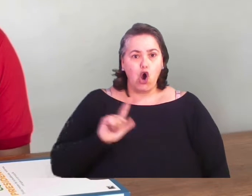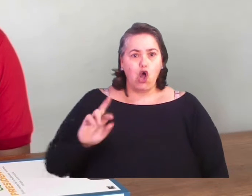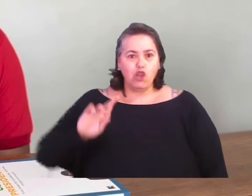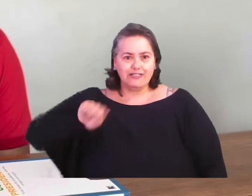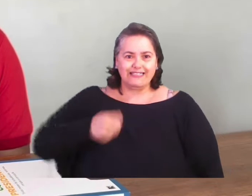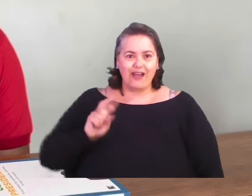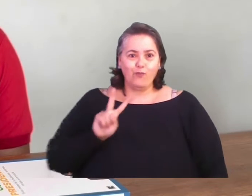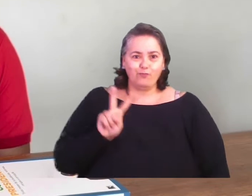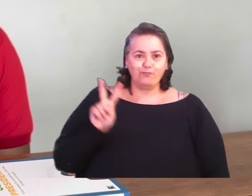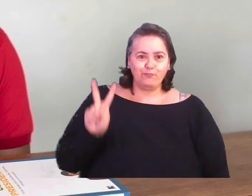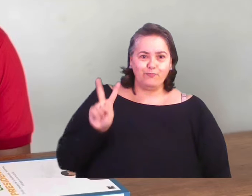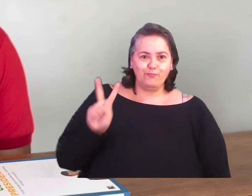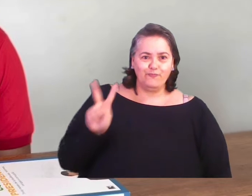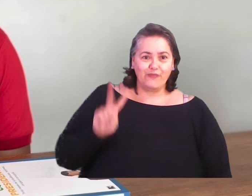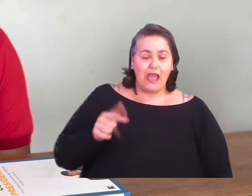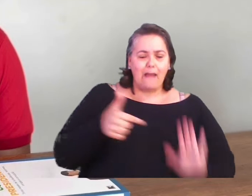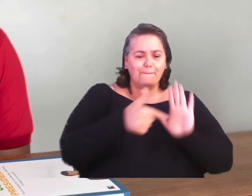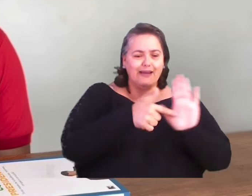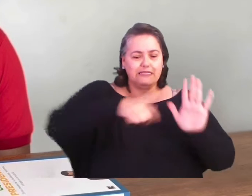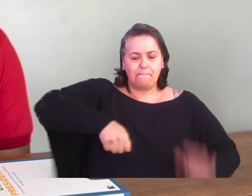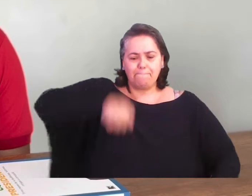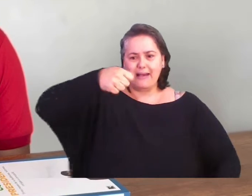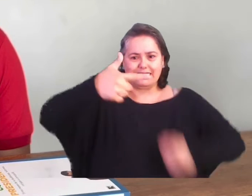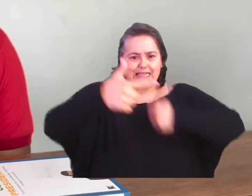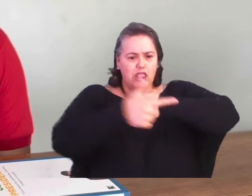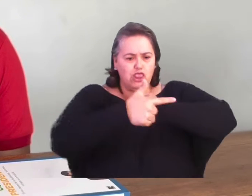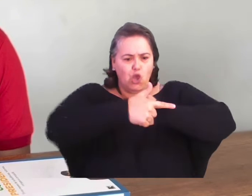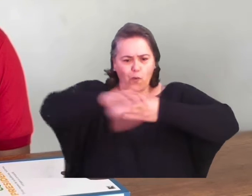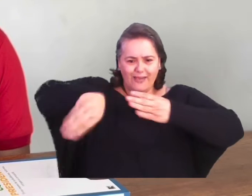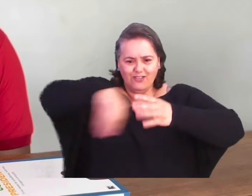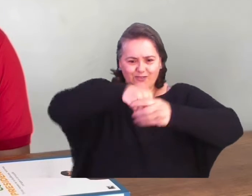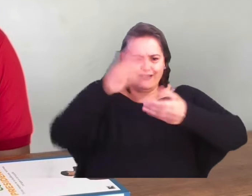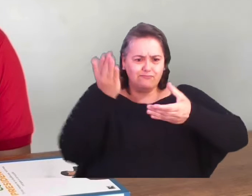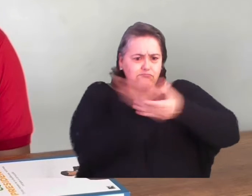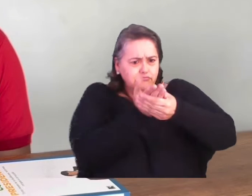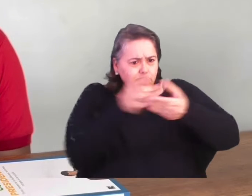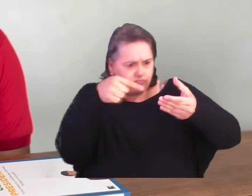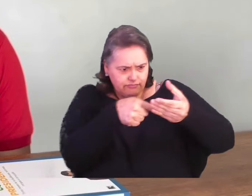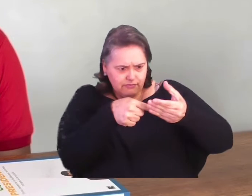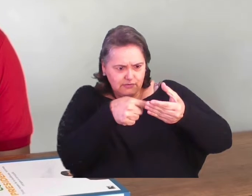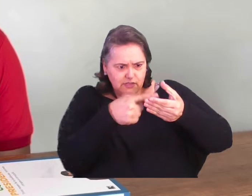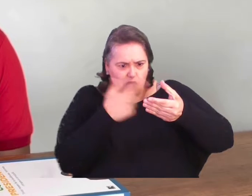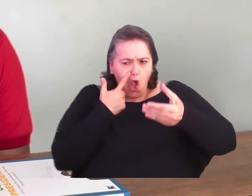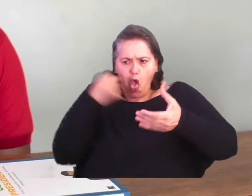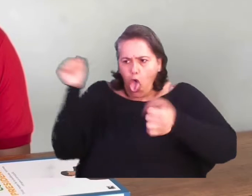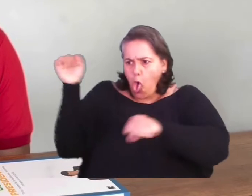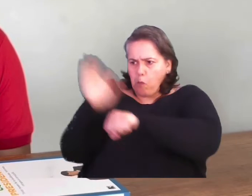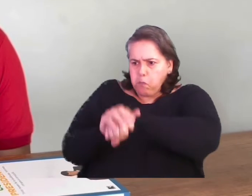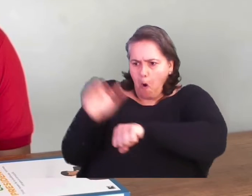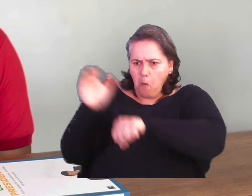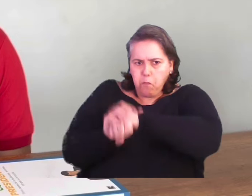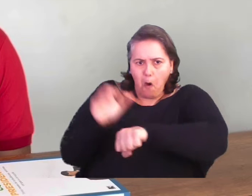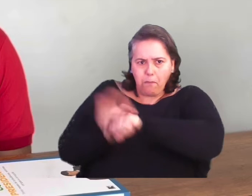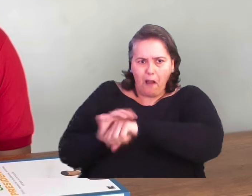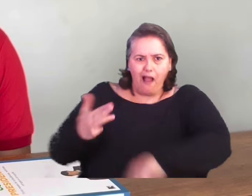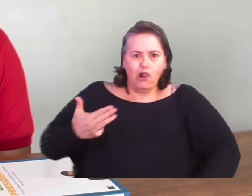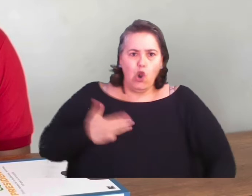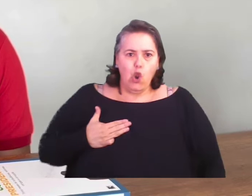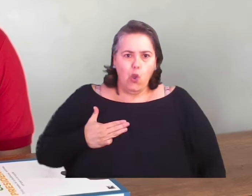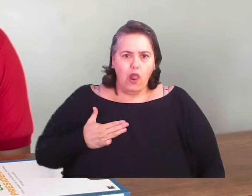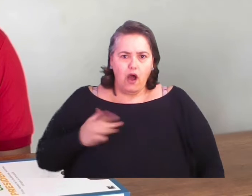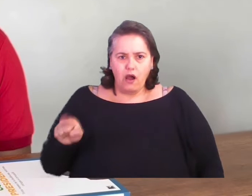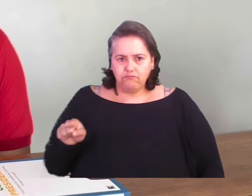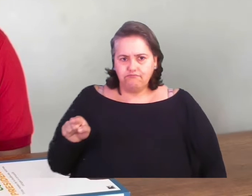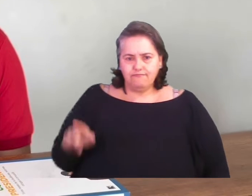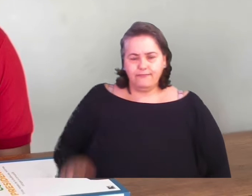no debate com uma pasta onde teriam supostos documentos que incriminariam o então candidato Luiz Inácio